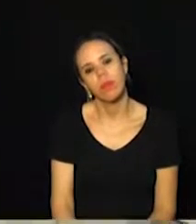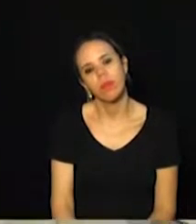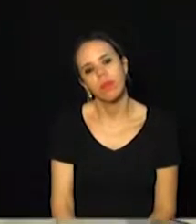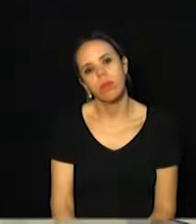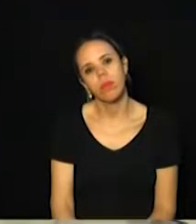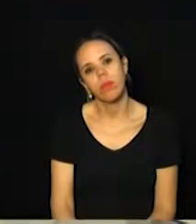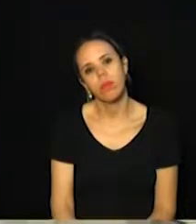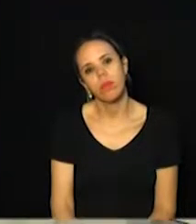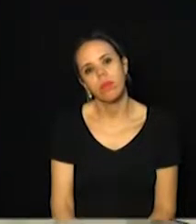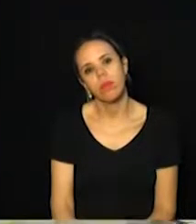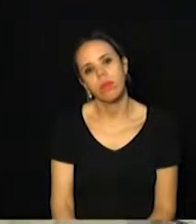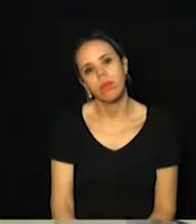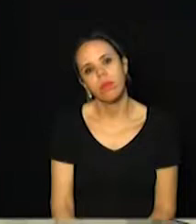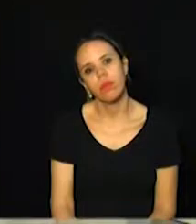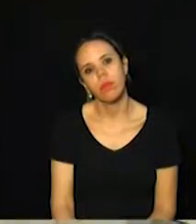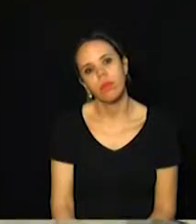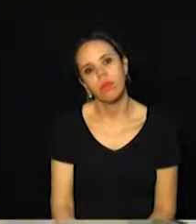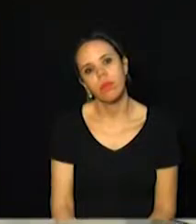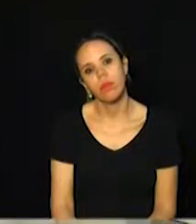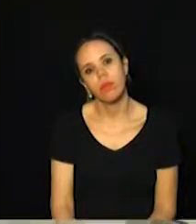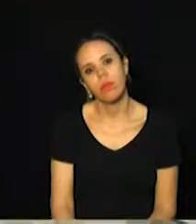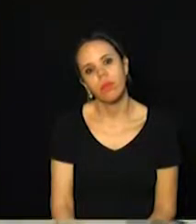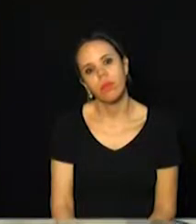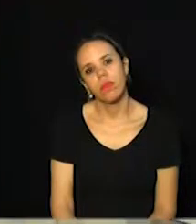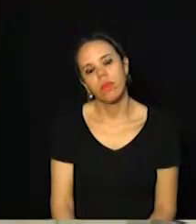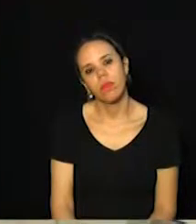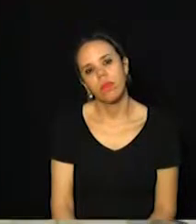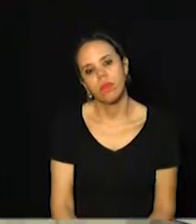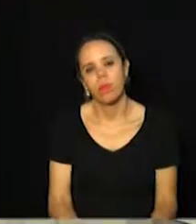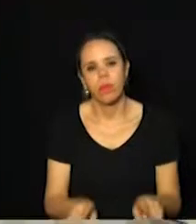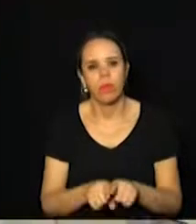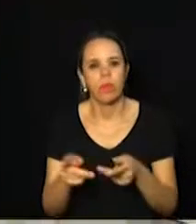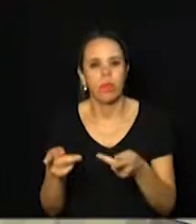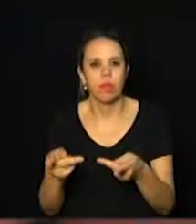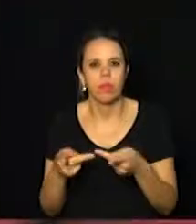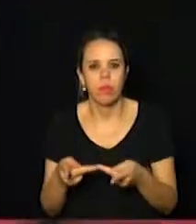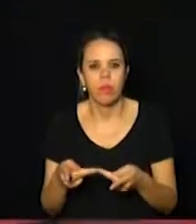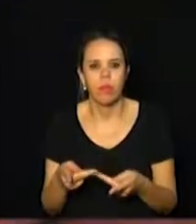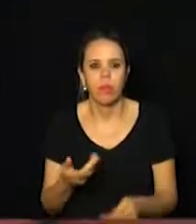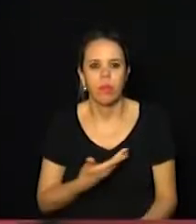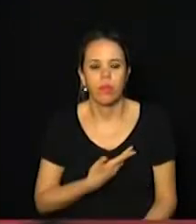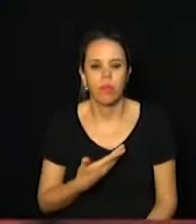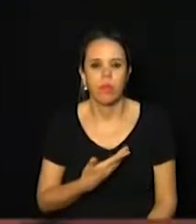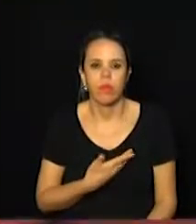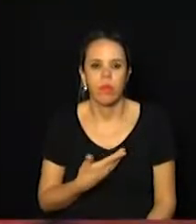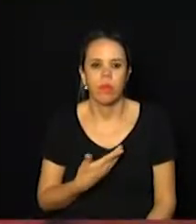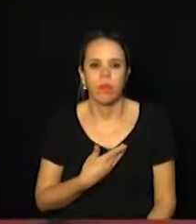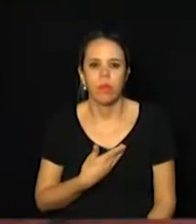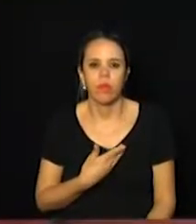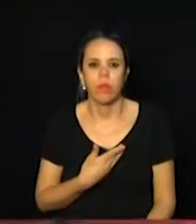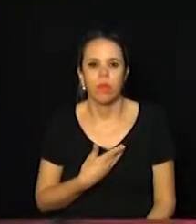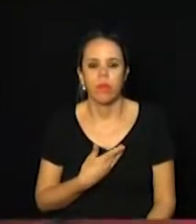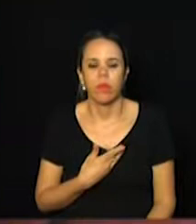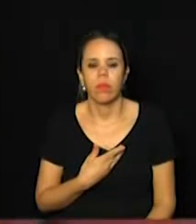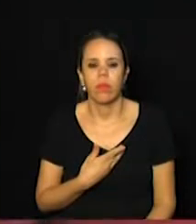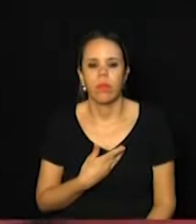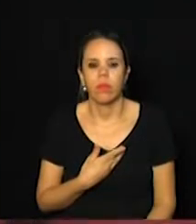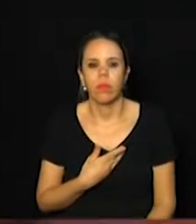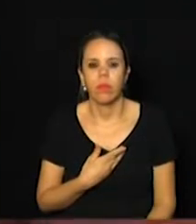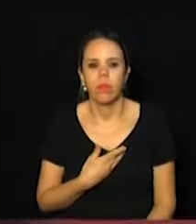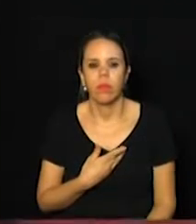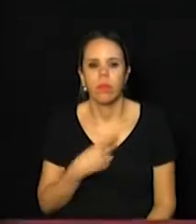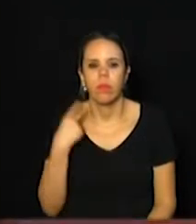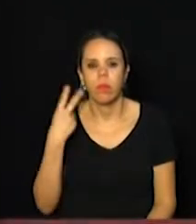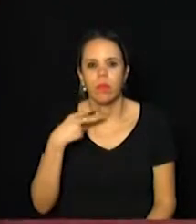E aí Eu também gostaria de convidar o meu nobre colega da Câmara Municipal de Campinas